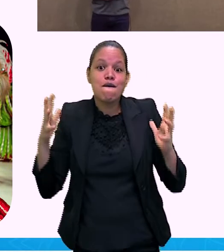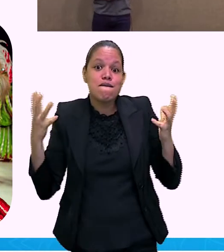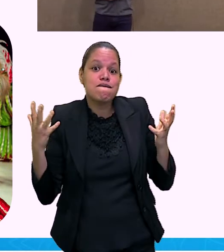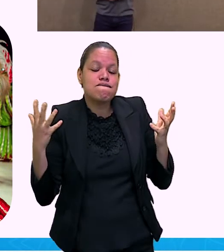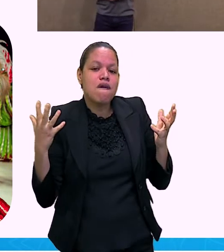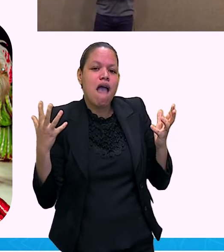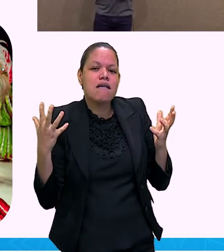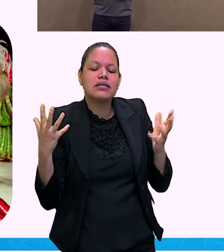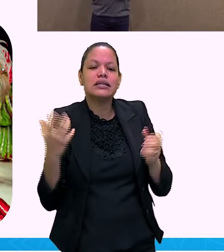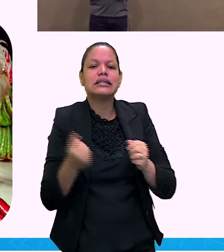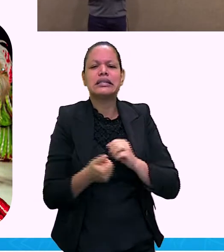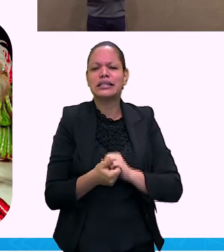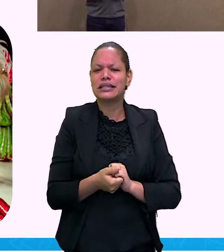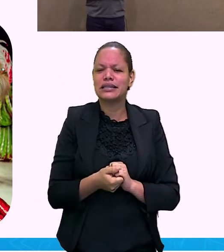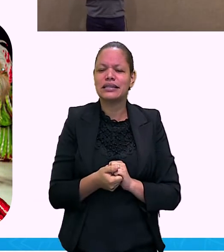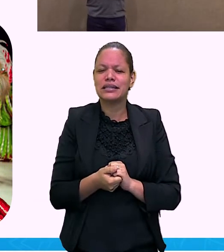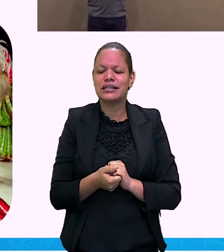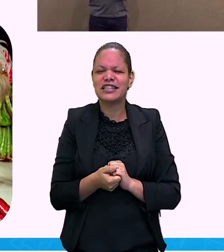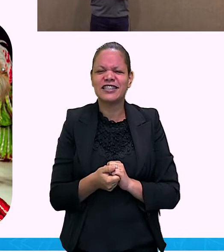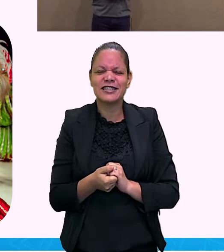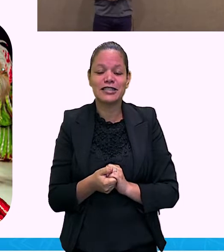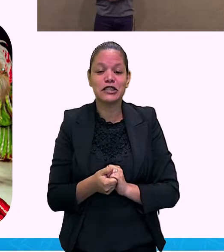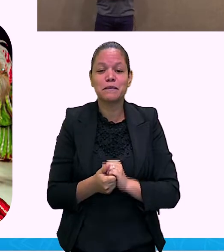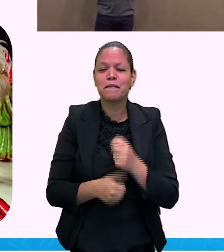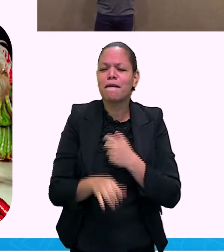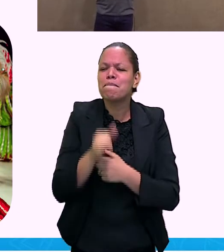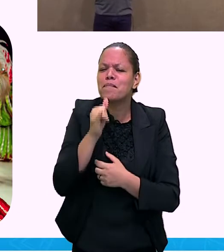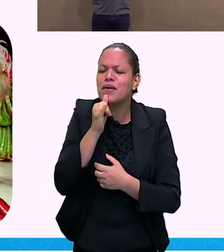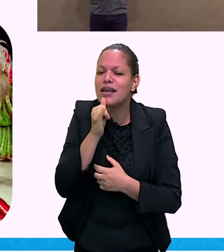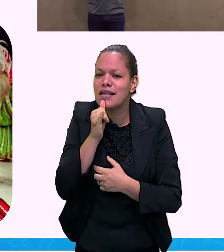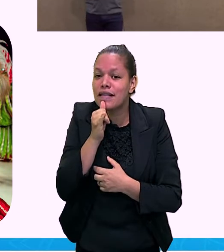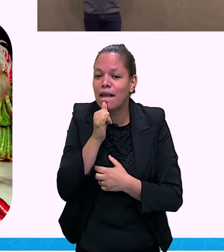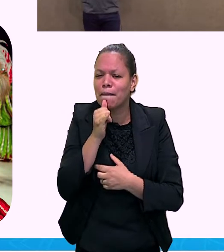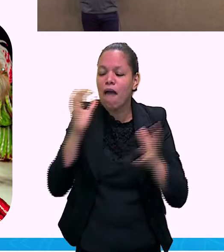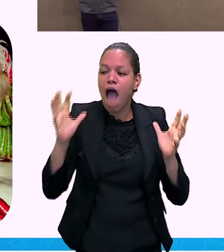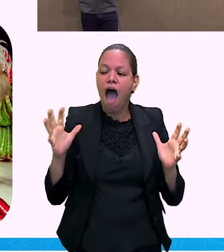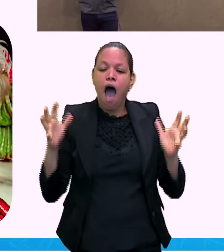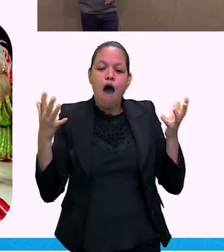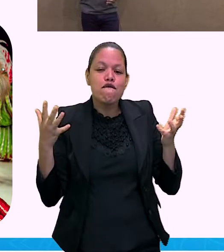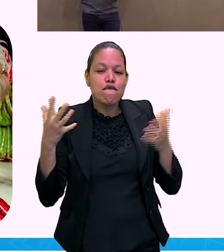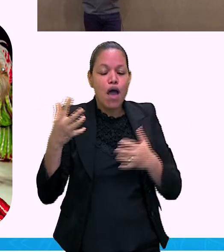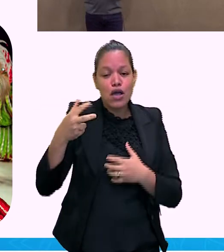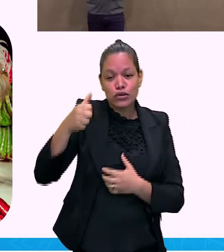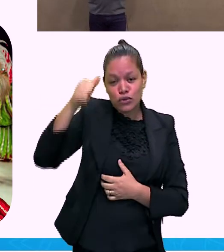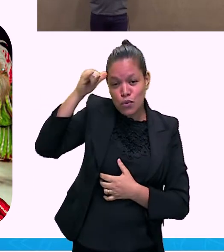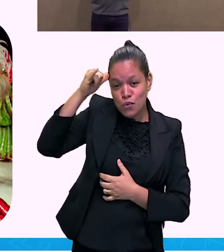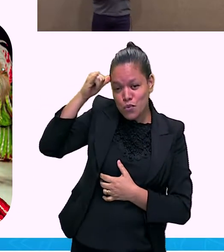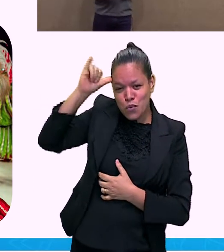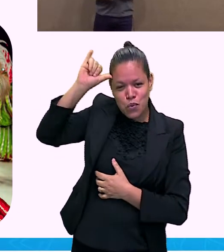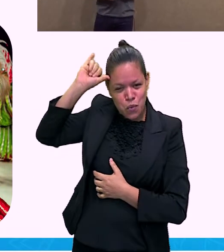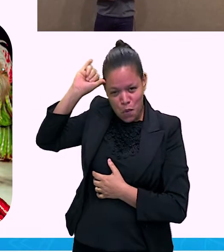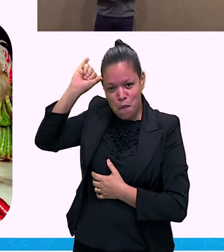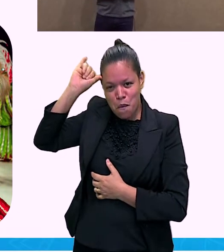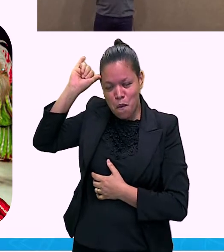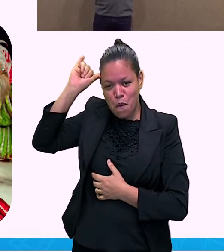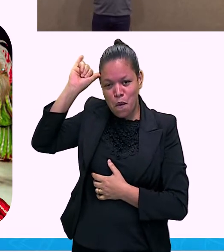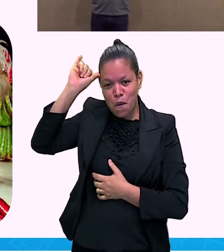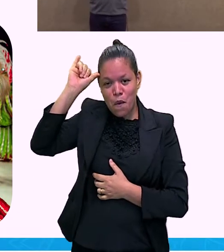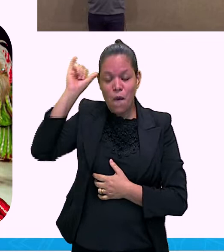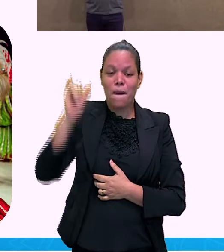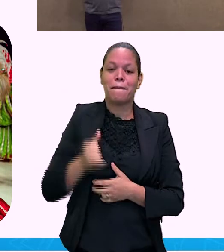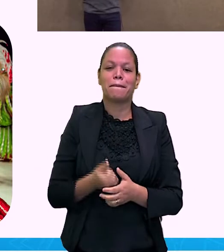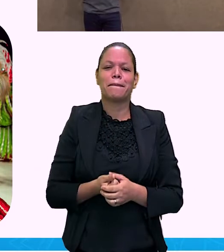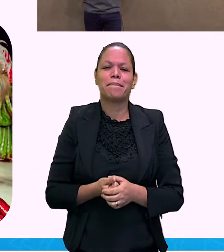de Parintins, que é a maior festa do boi-bumbá do país. Então, repare aí que nós temos uma cultura religiosa